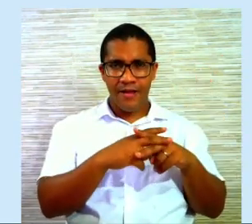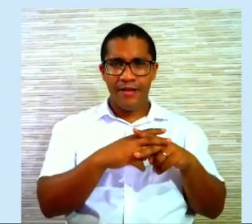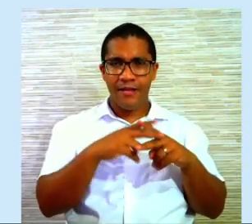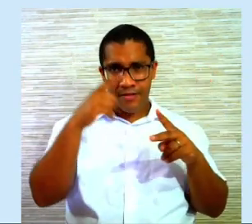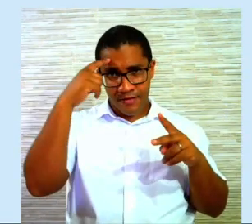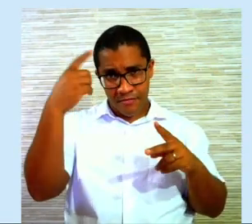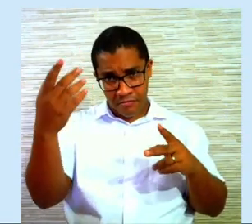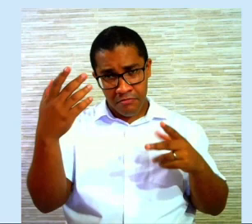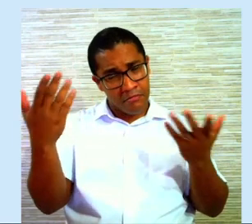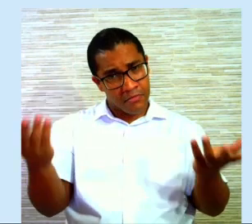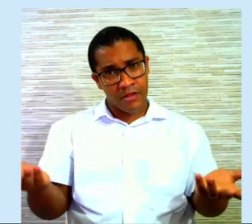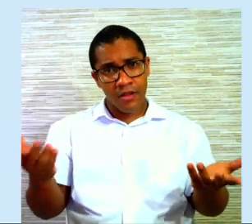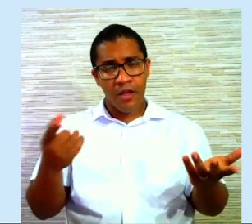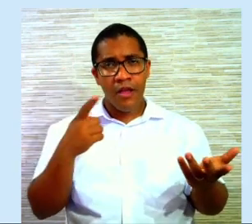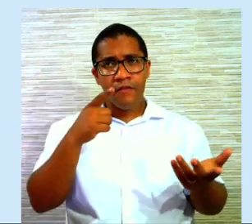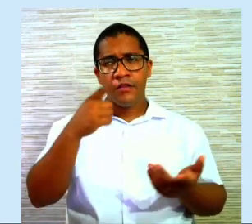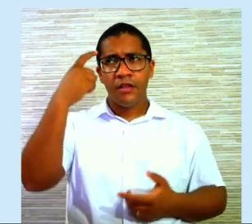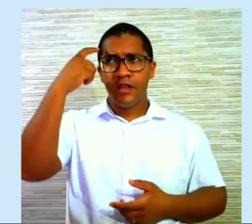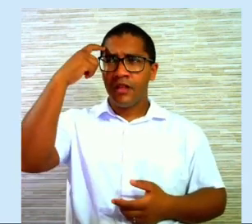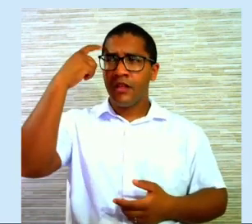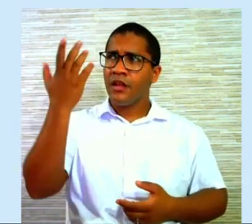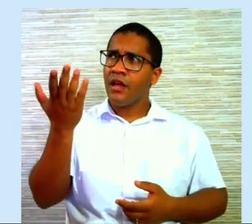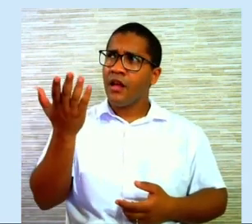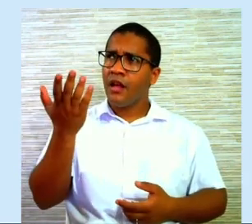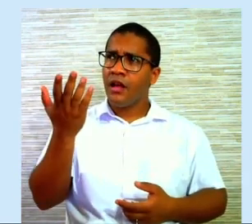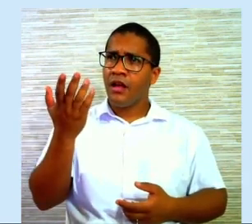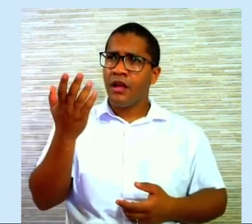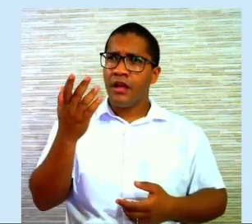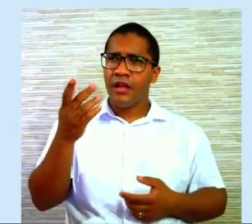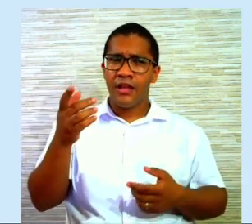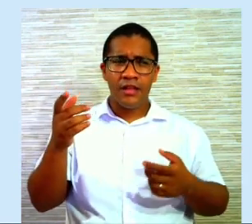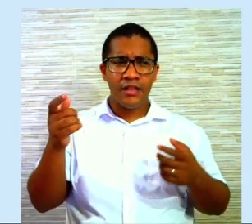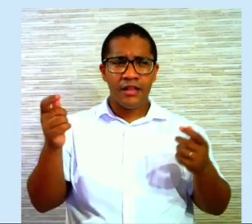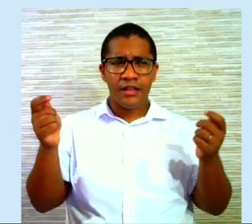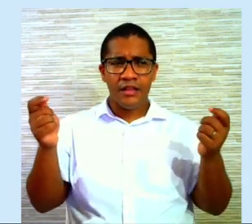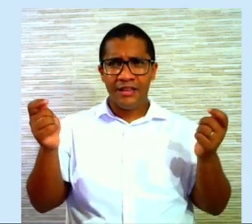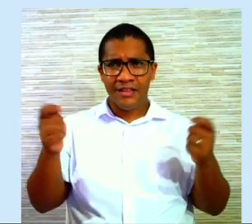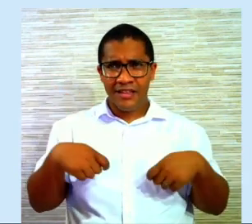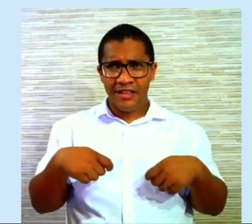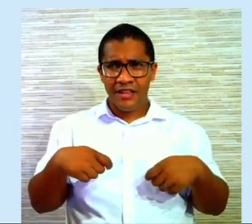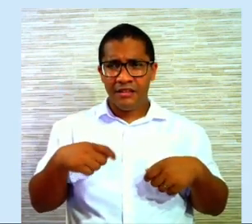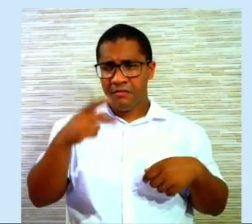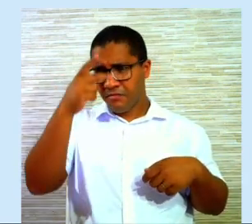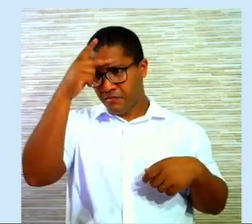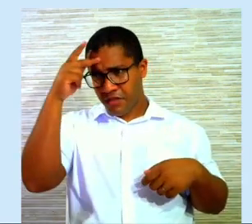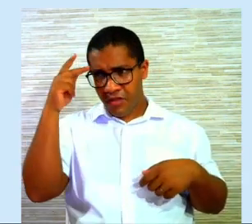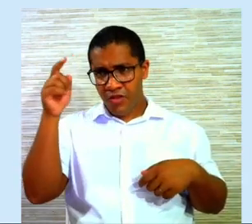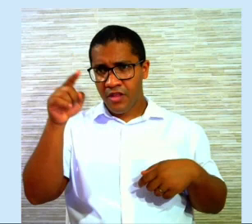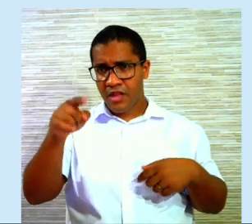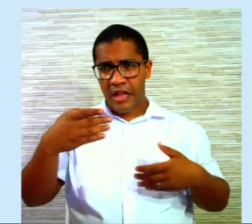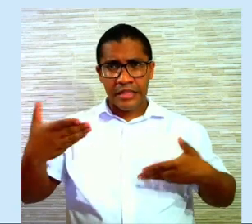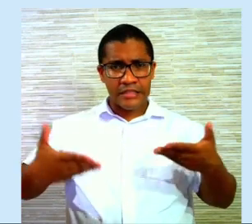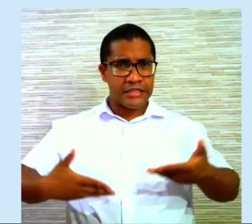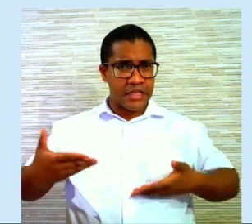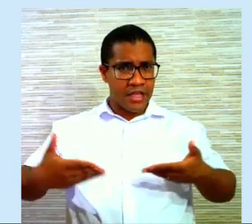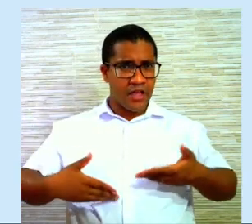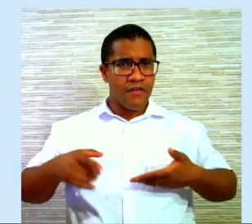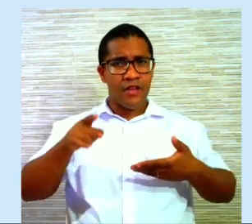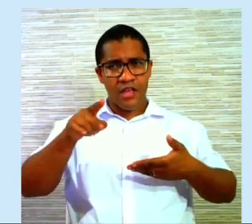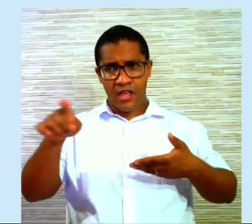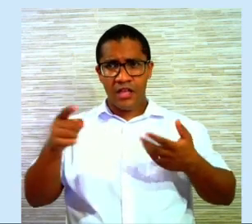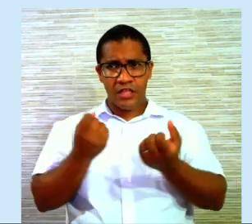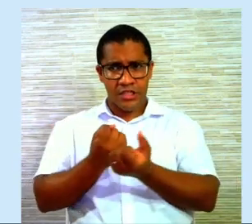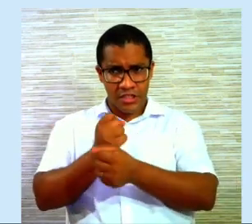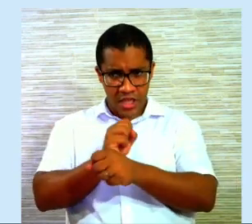trabalho. Aí você vai dizer, professor, então é possível interpretar que os servos, né, medievais seriam